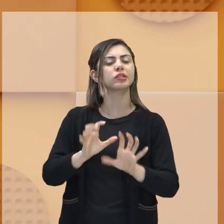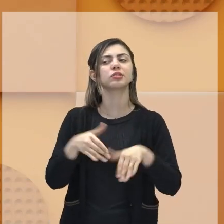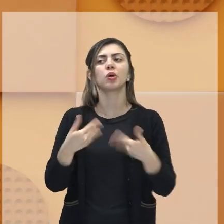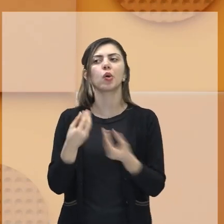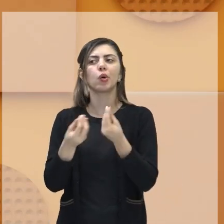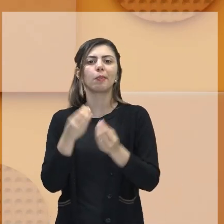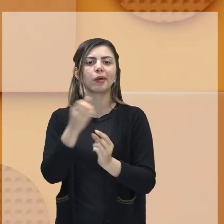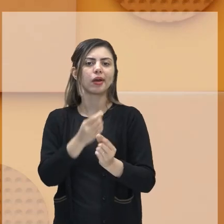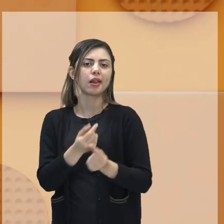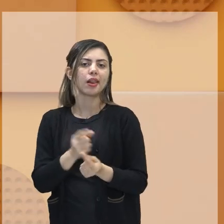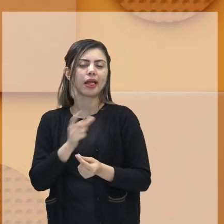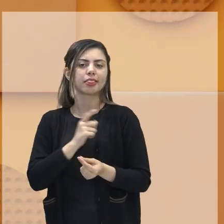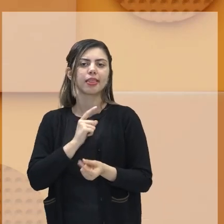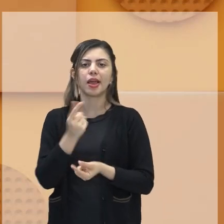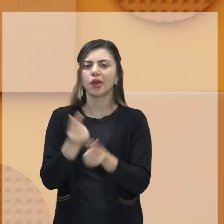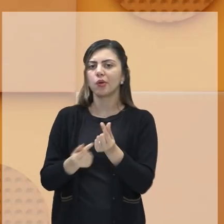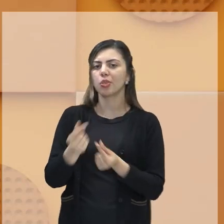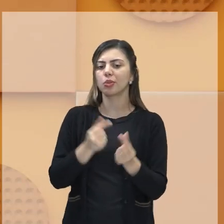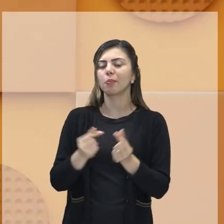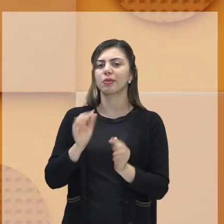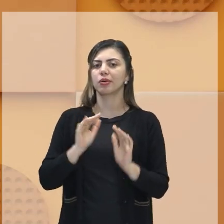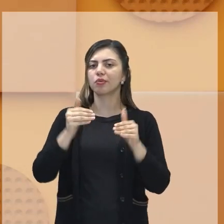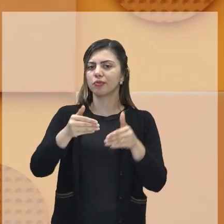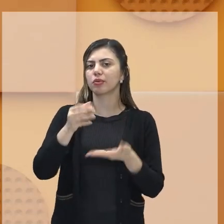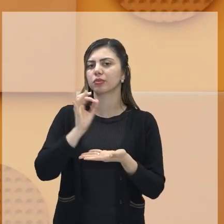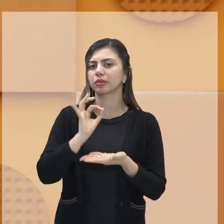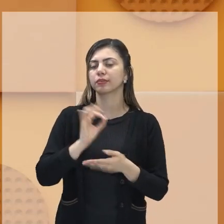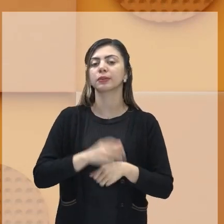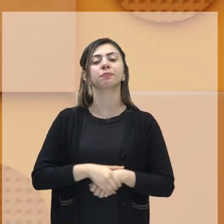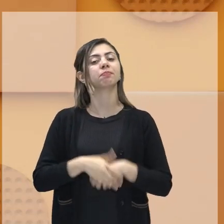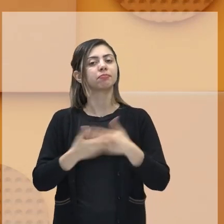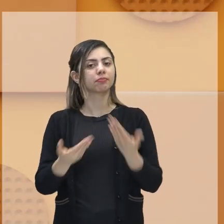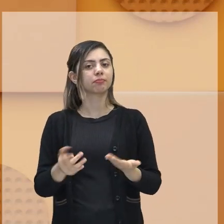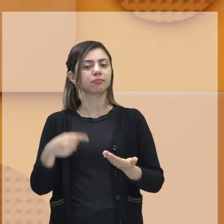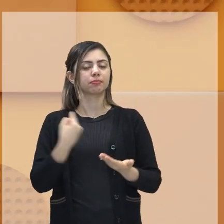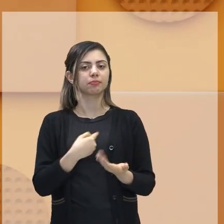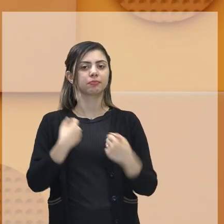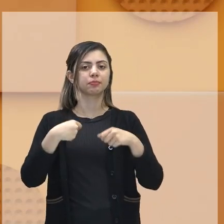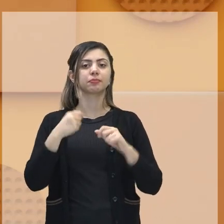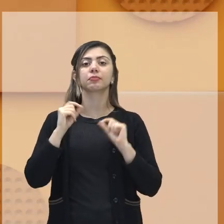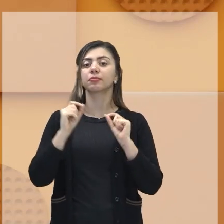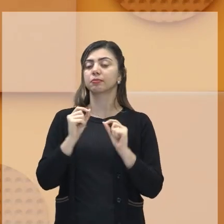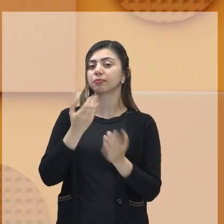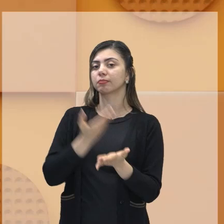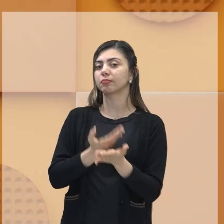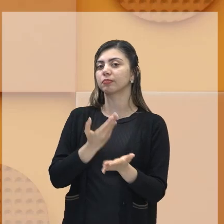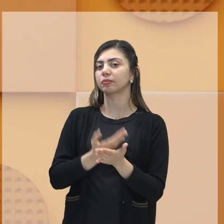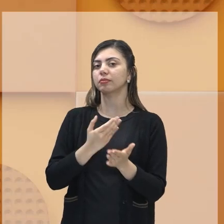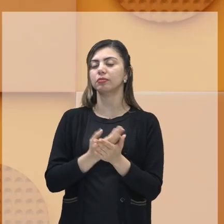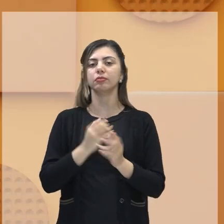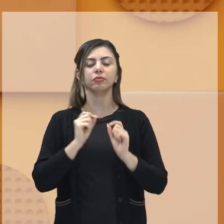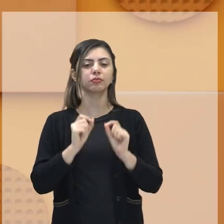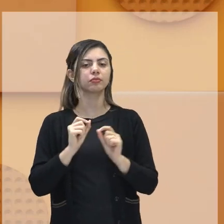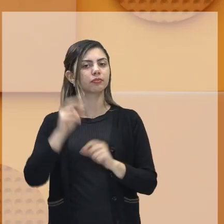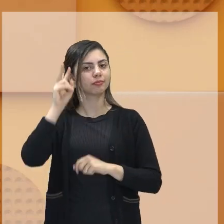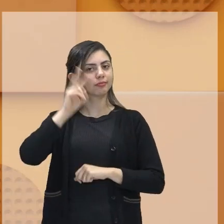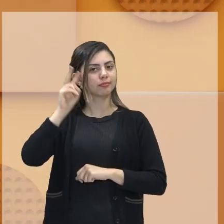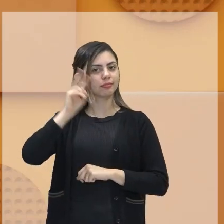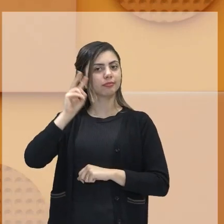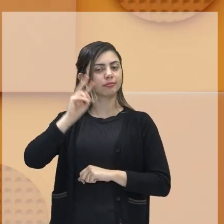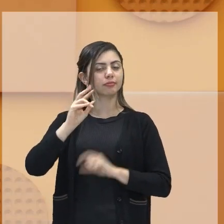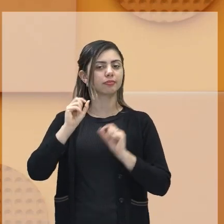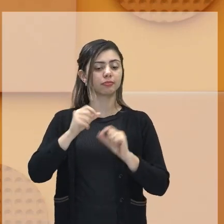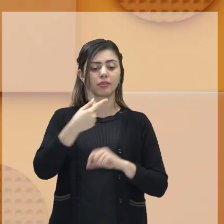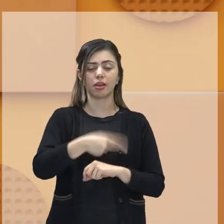se modificar a partir desse produto? Bem, primeiro nós temos que verificar, ou melhor, que lembrar que